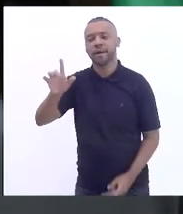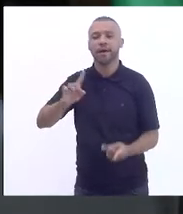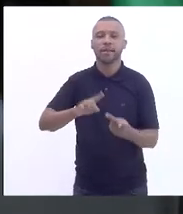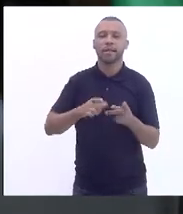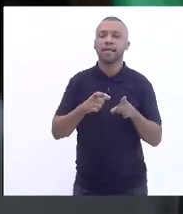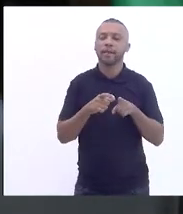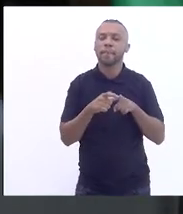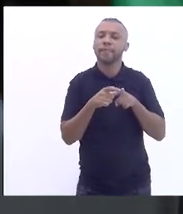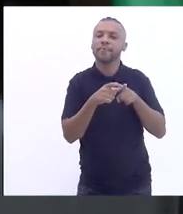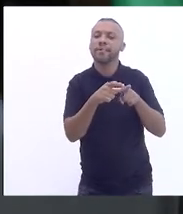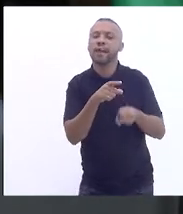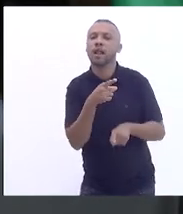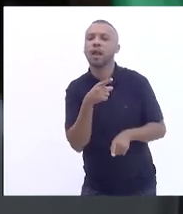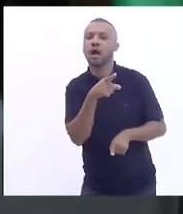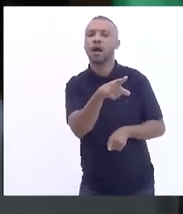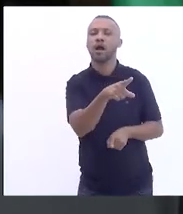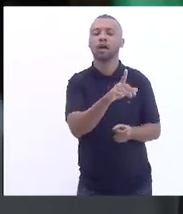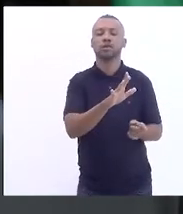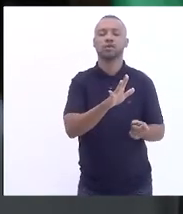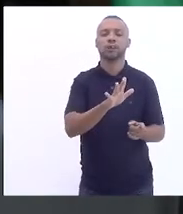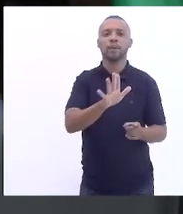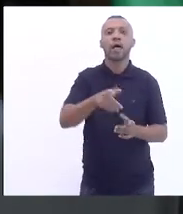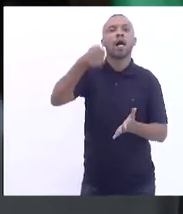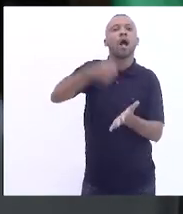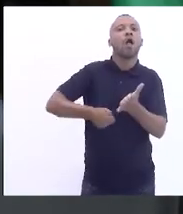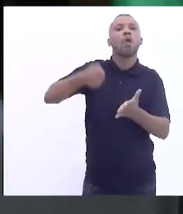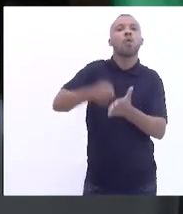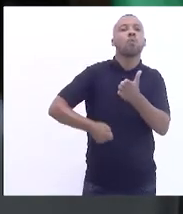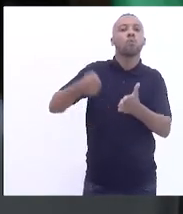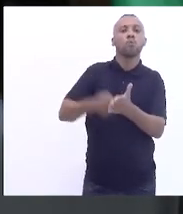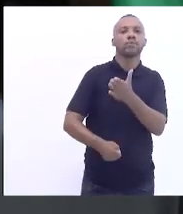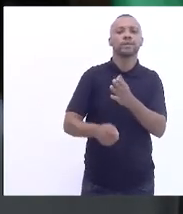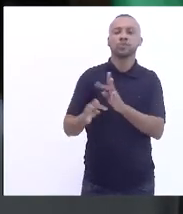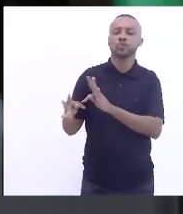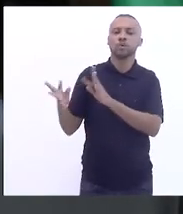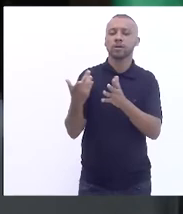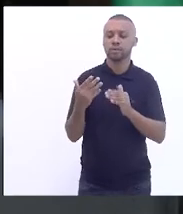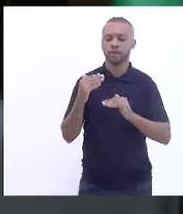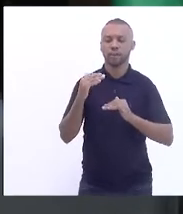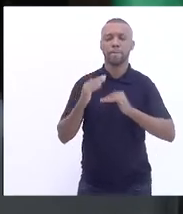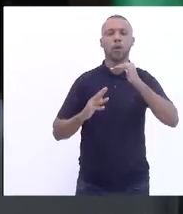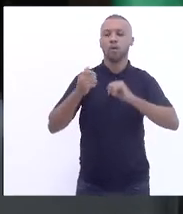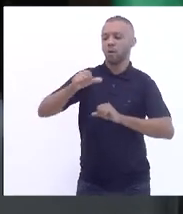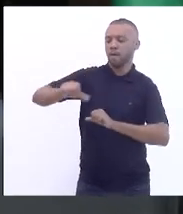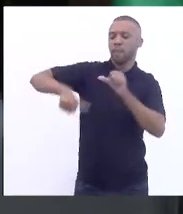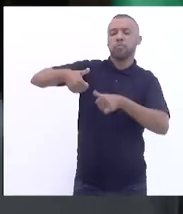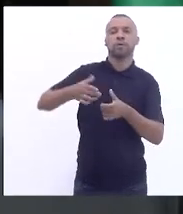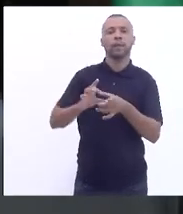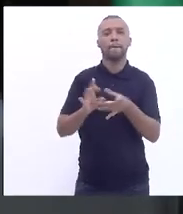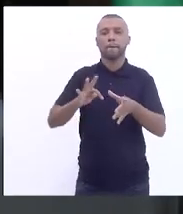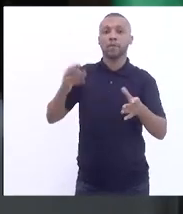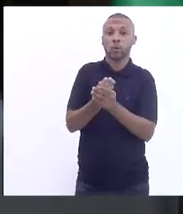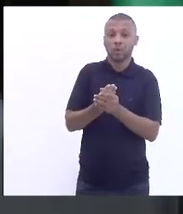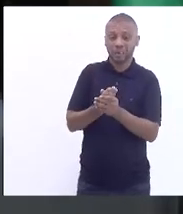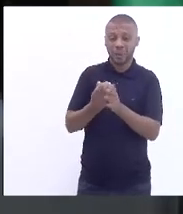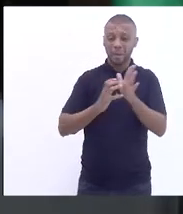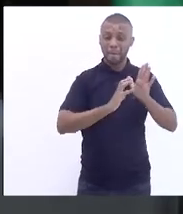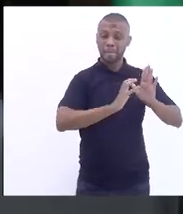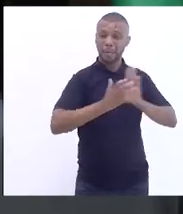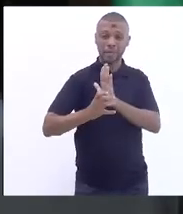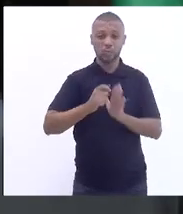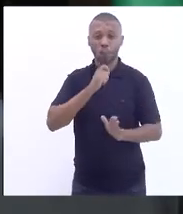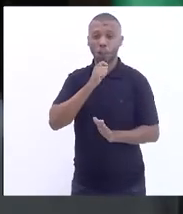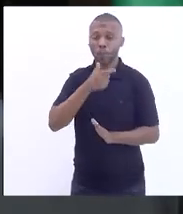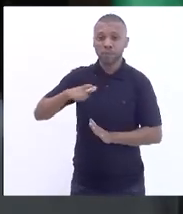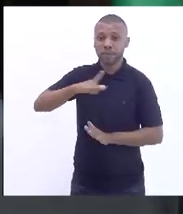só das periferias Mas é uma luta de todos uma luta de reconstrução da Democracia abrir não tem partido Mas amei